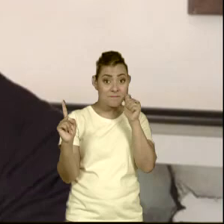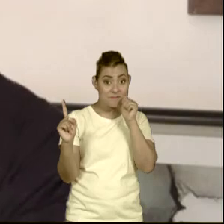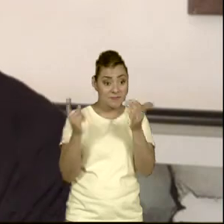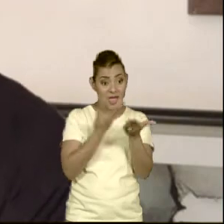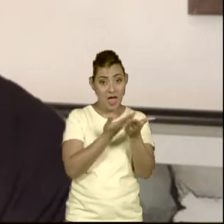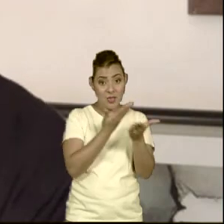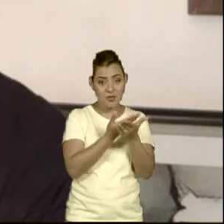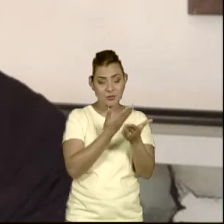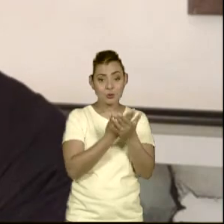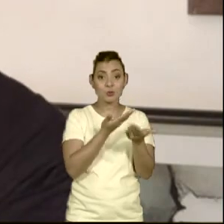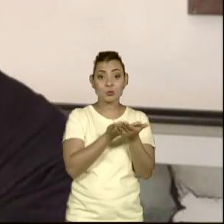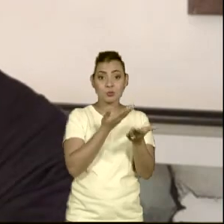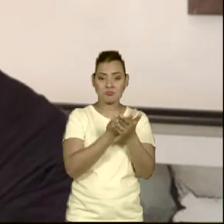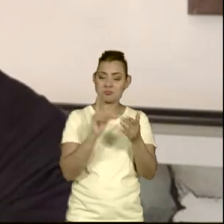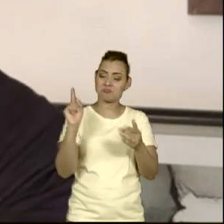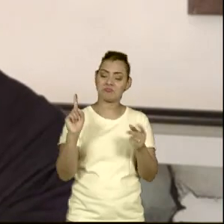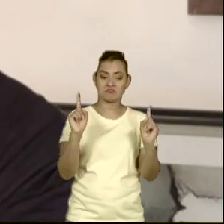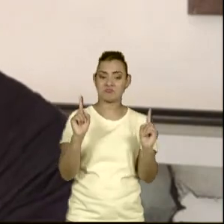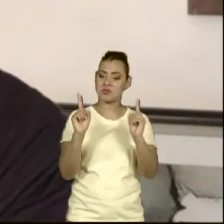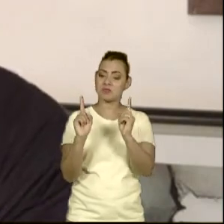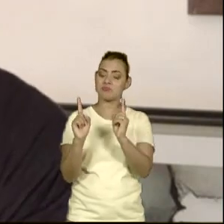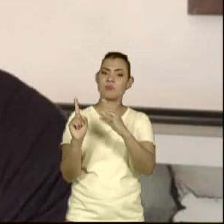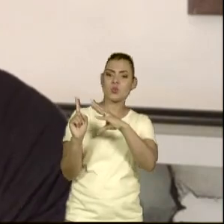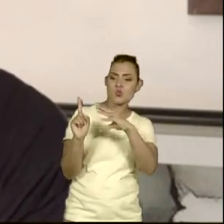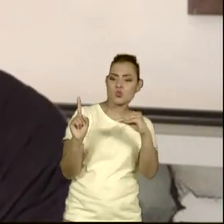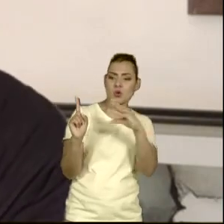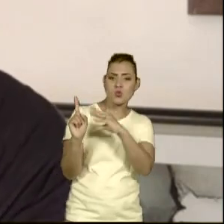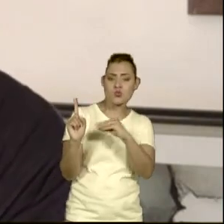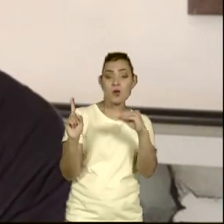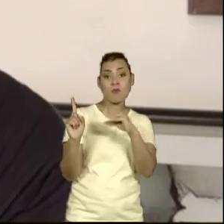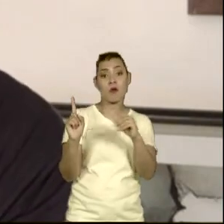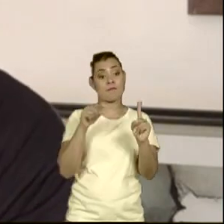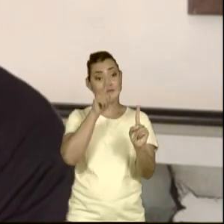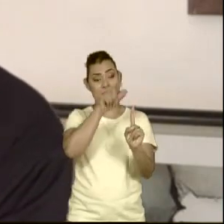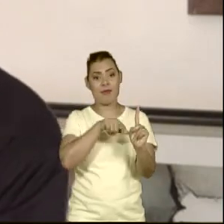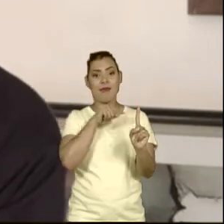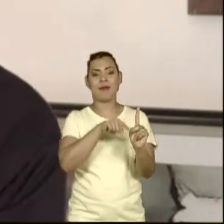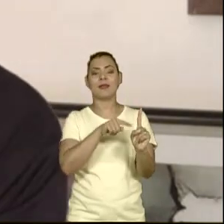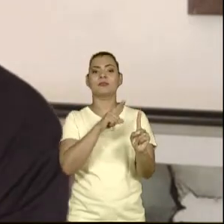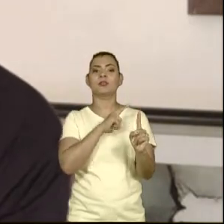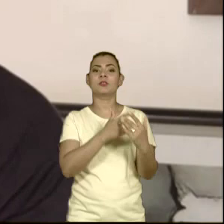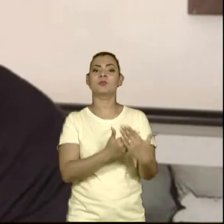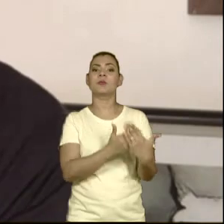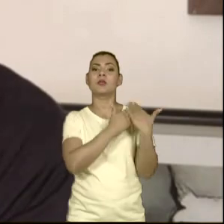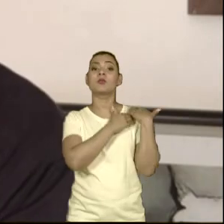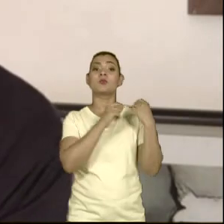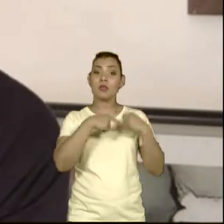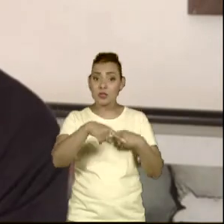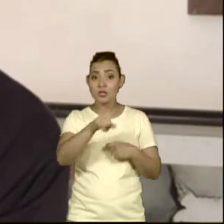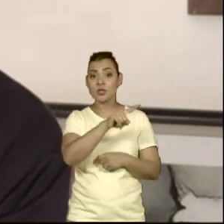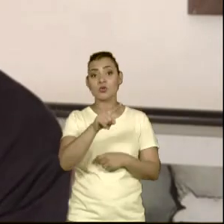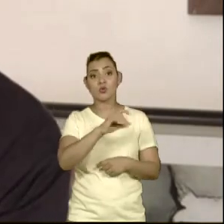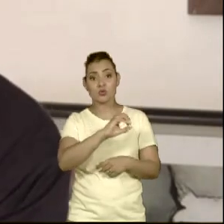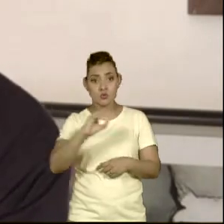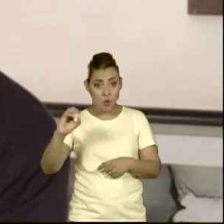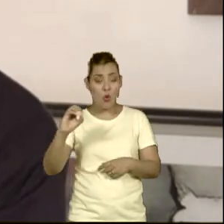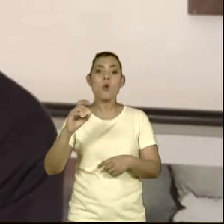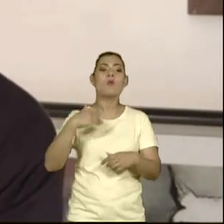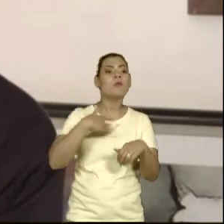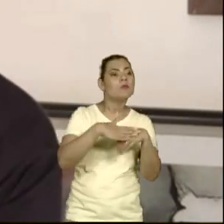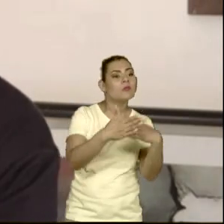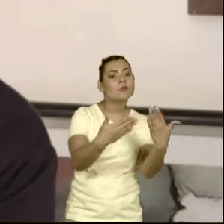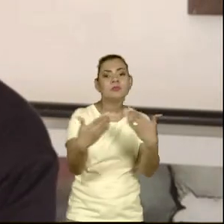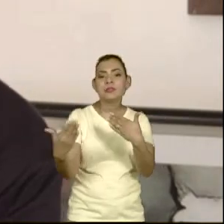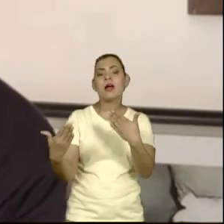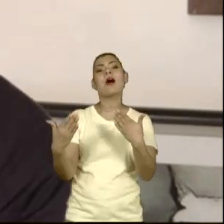estudando para isso, mas também com uma pegada jornalística. Então, ela tinha esse papel de ir ao zoológico, falar com os tratadores, com os